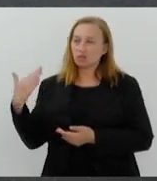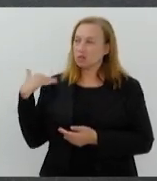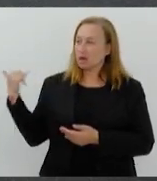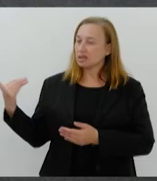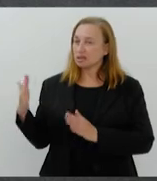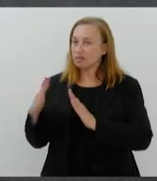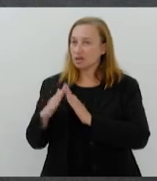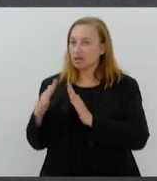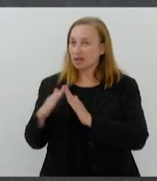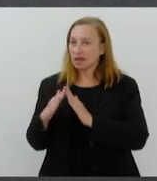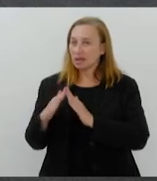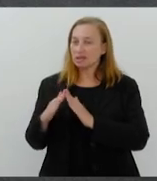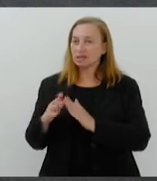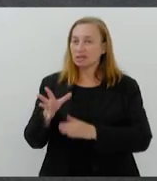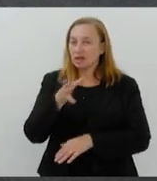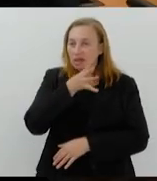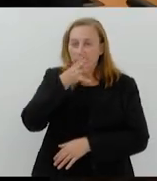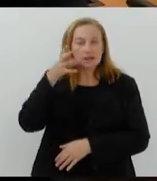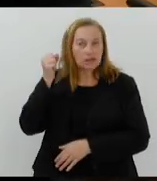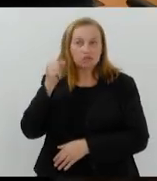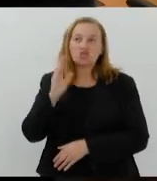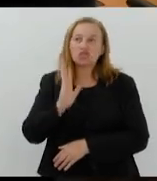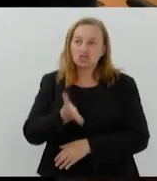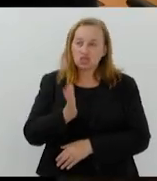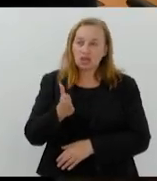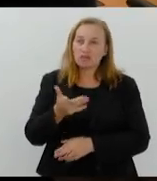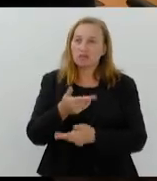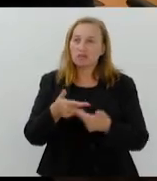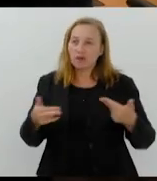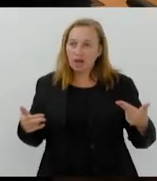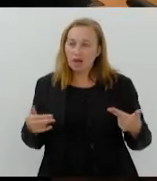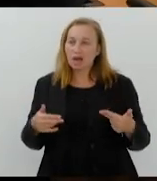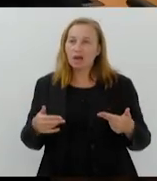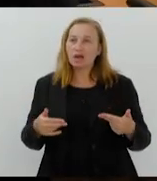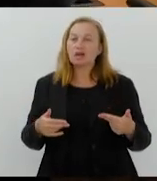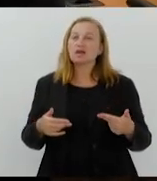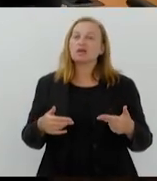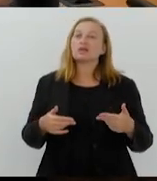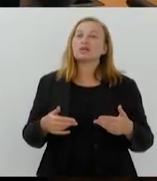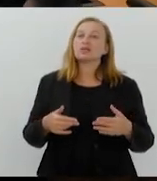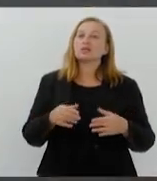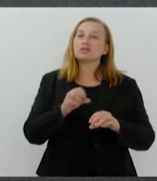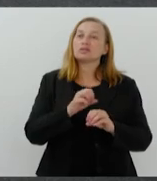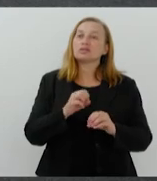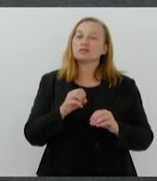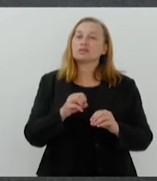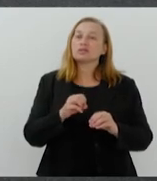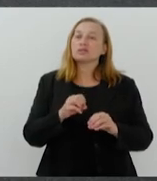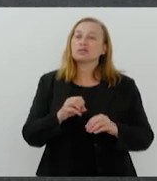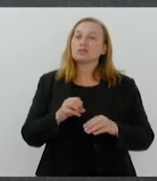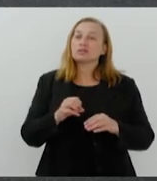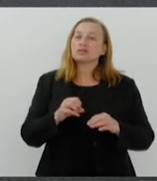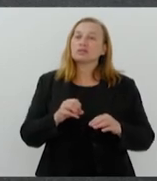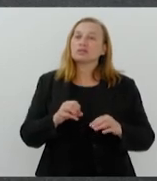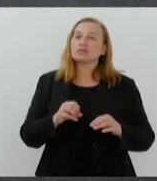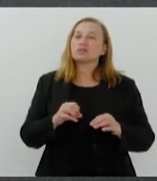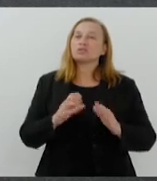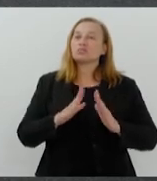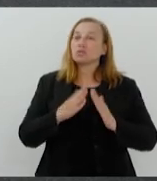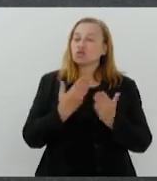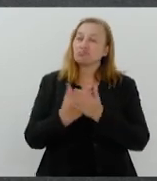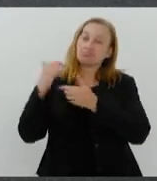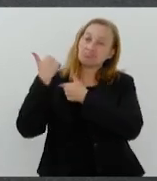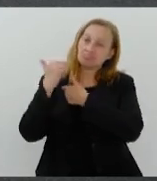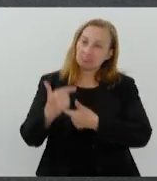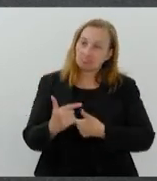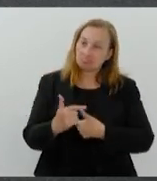no Largo do Machado. Já fizemos vários atos lá com os estudantes, professores, uma escola realmente muito tradicional.